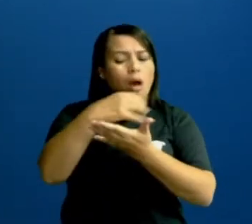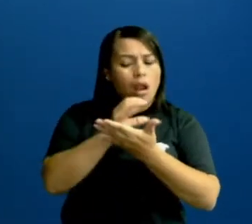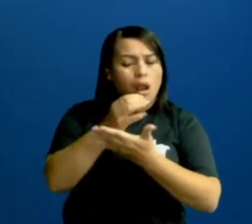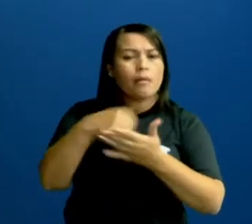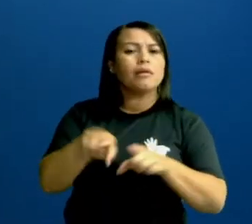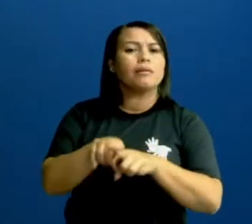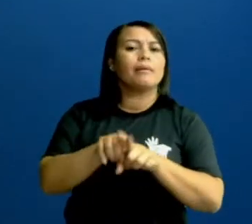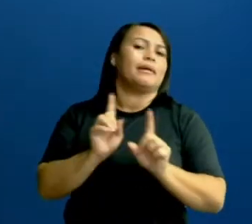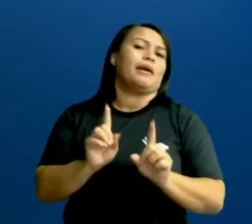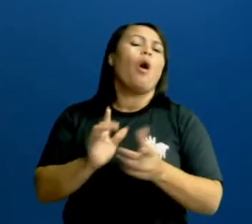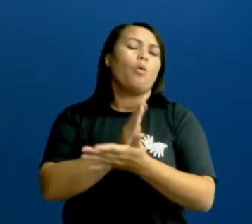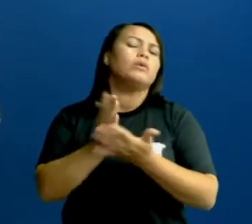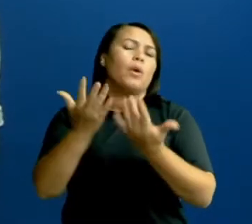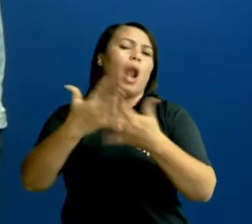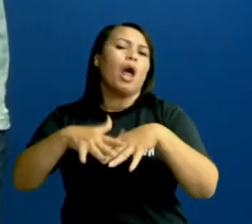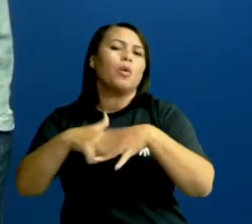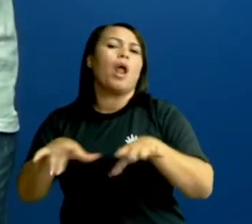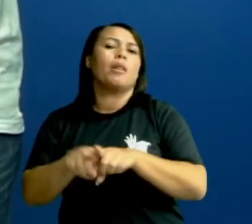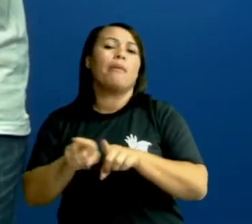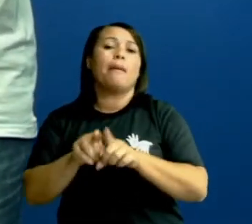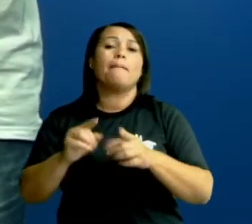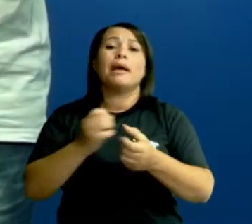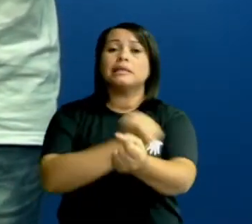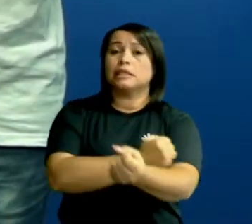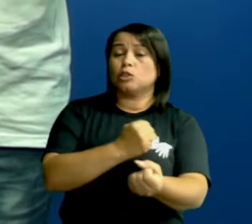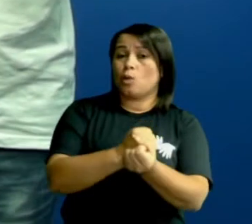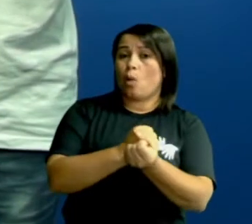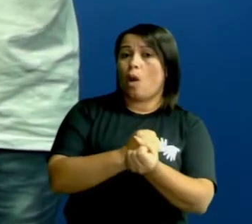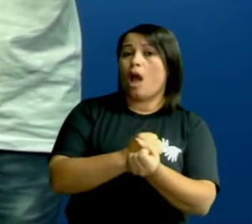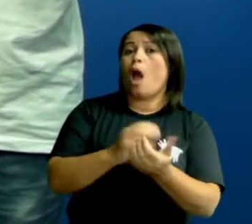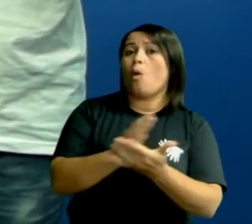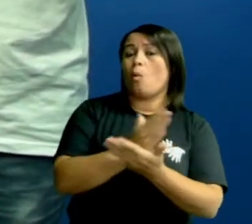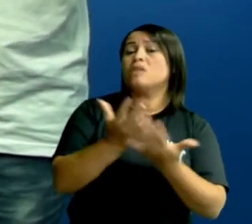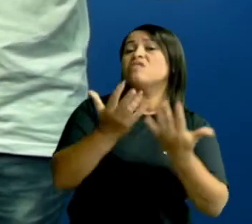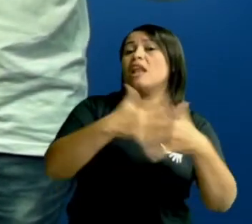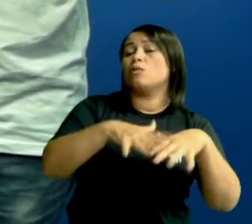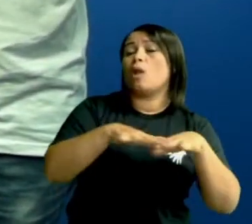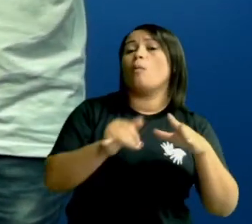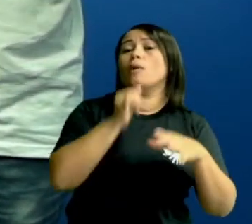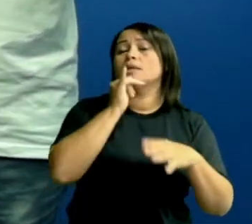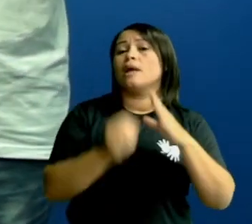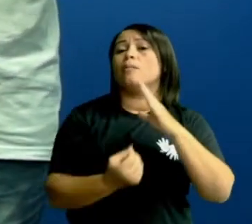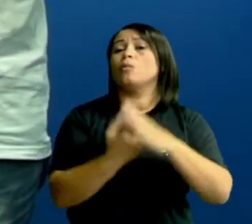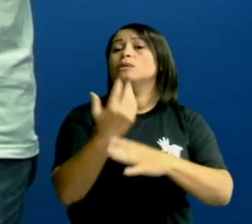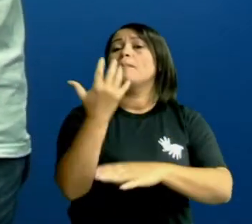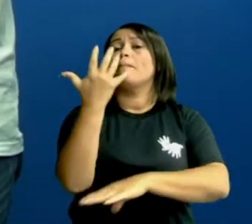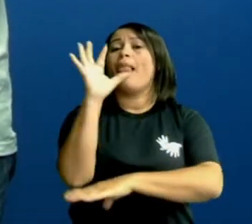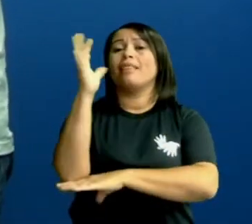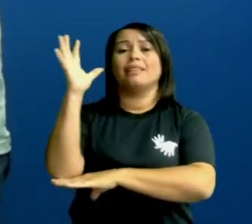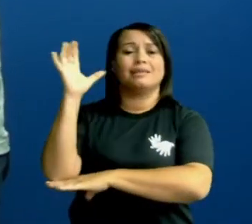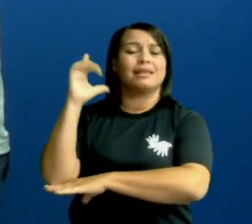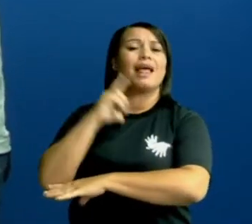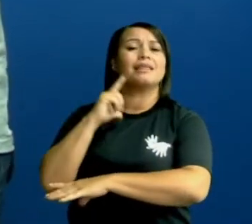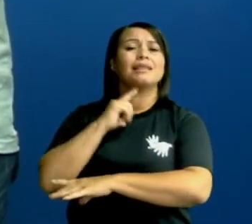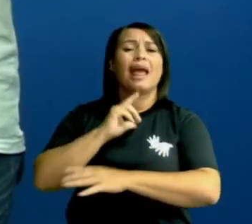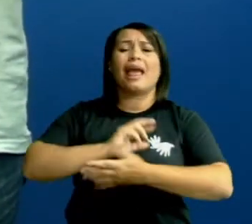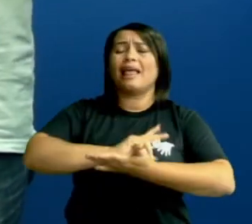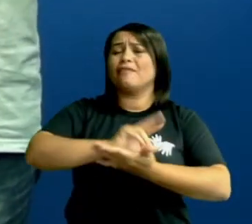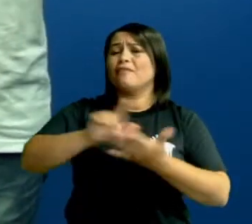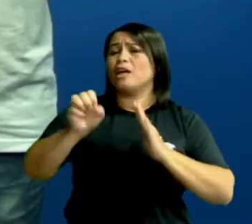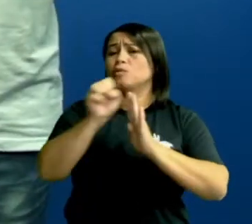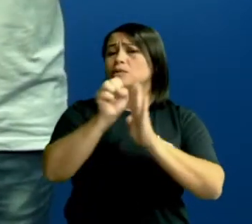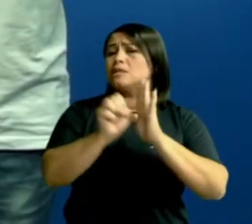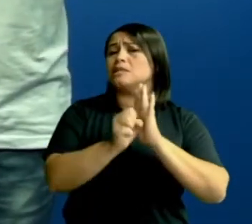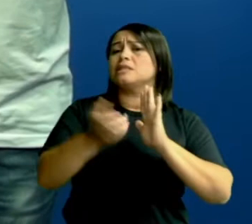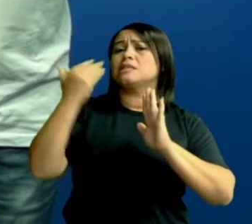também. Mas a maioria das drogas vem de substâncias naturais, vem de plantas. Isso há vários séculos, desde o